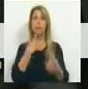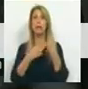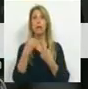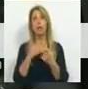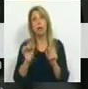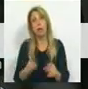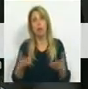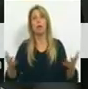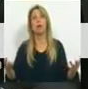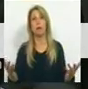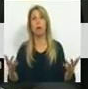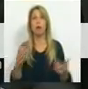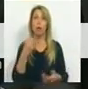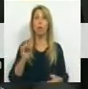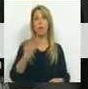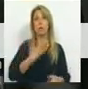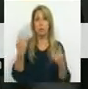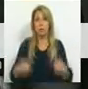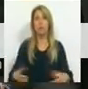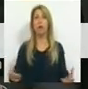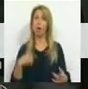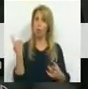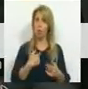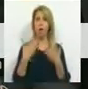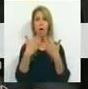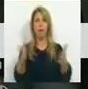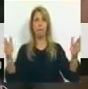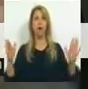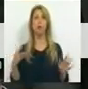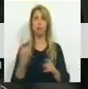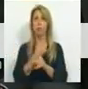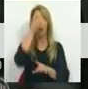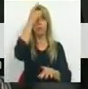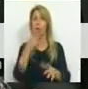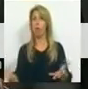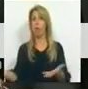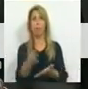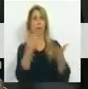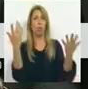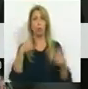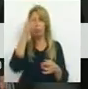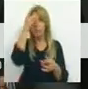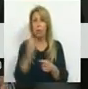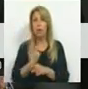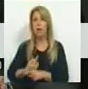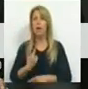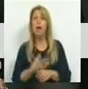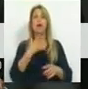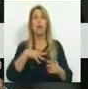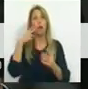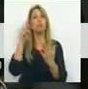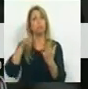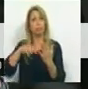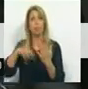é e aquela que tem o Partido Social Democrata. Nós estamos abertos às várias considerações, às várias visões, queremos consultar os